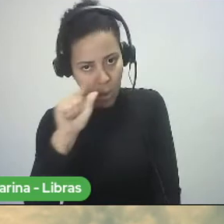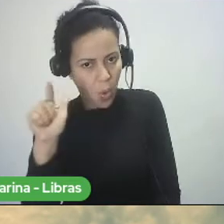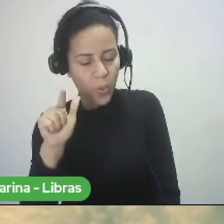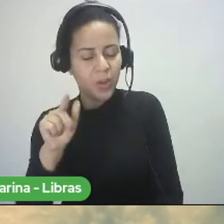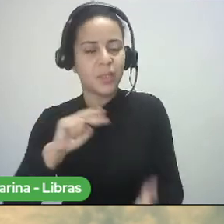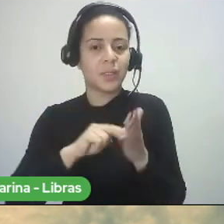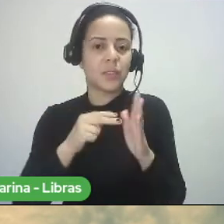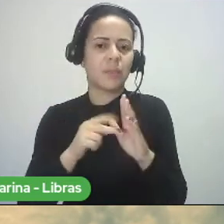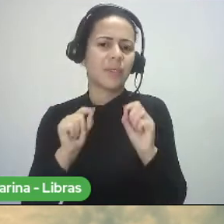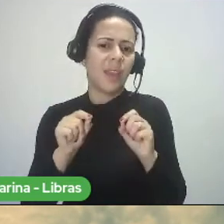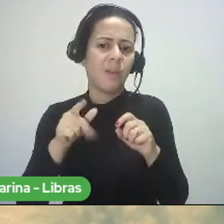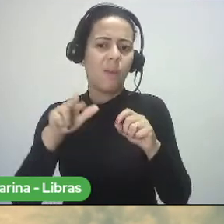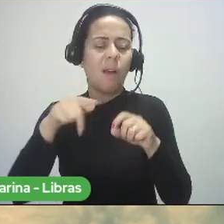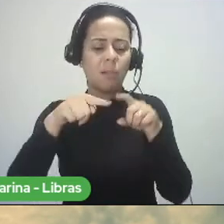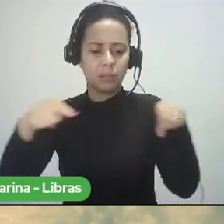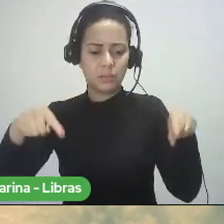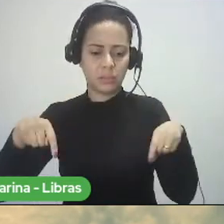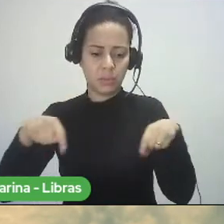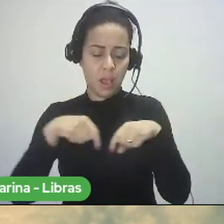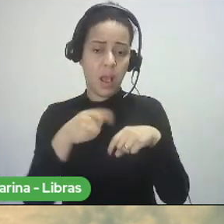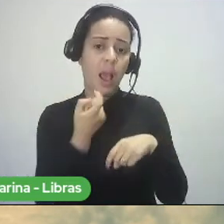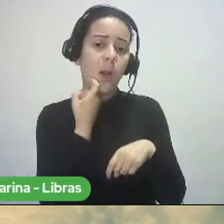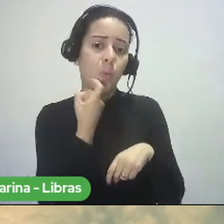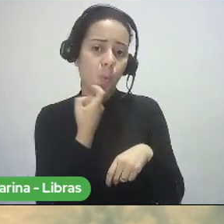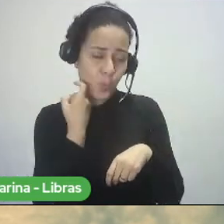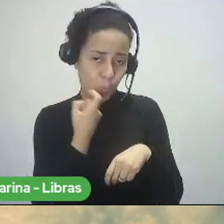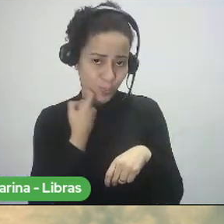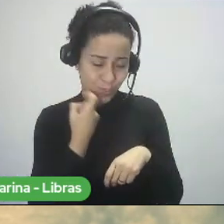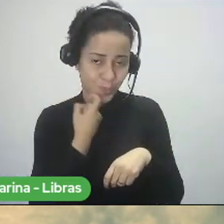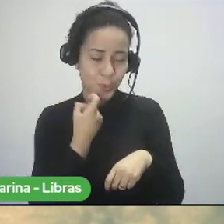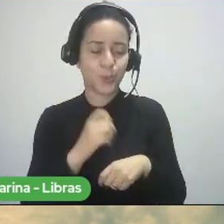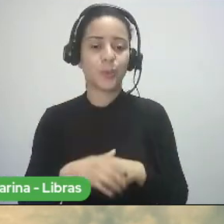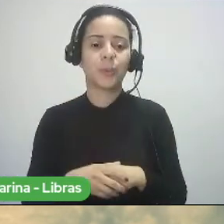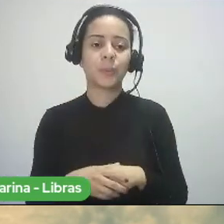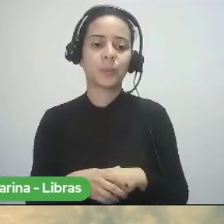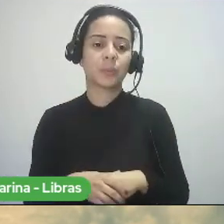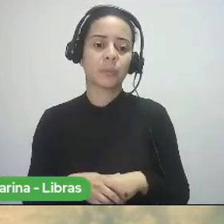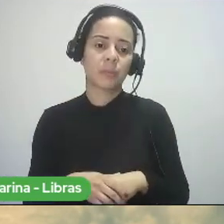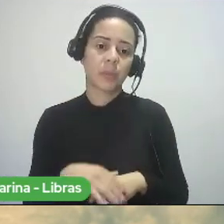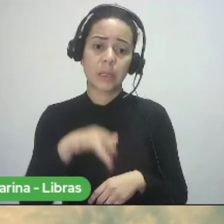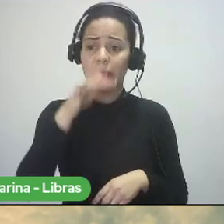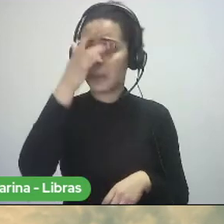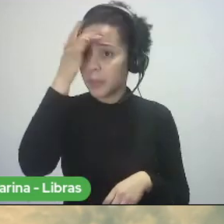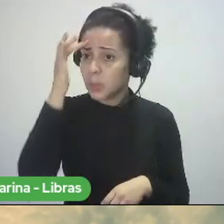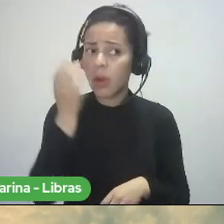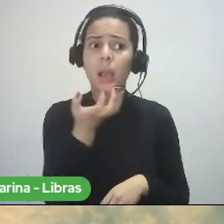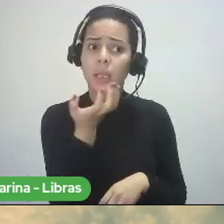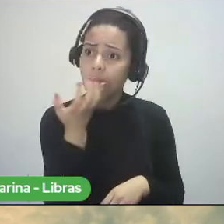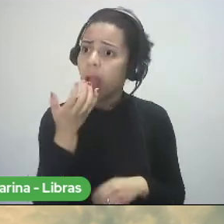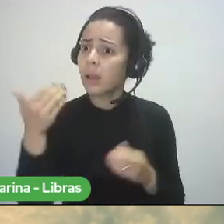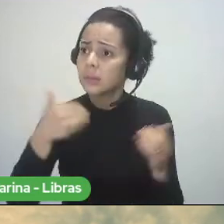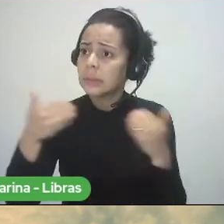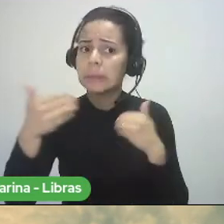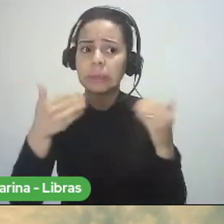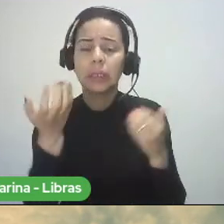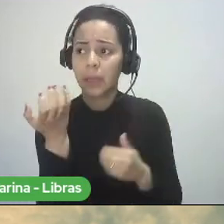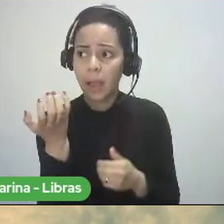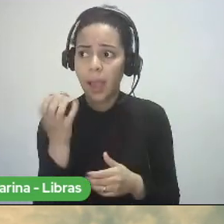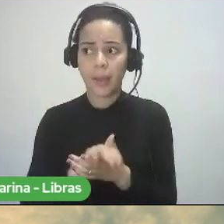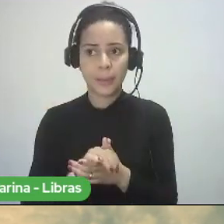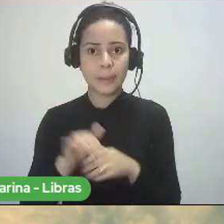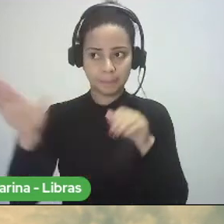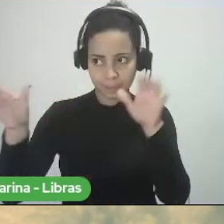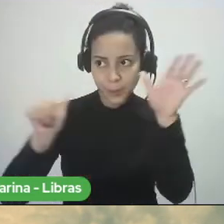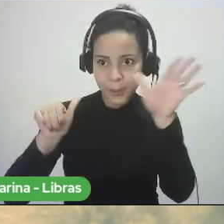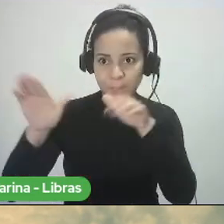gente está conversando várias coisas, todas as pessoas gostariam de participar, então a gente cria um aquário, bota